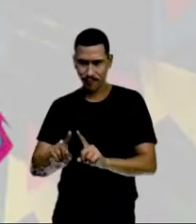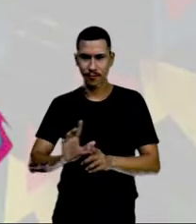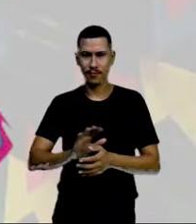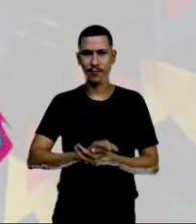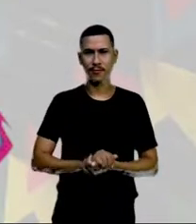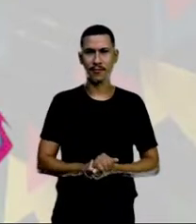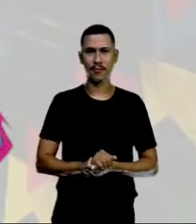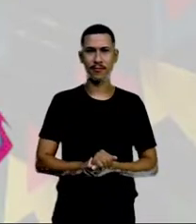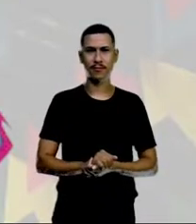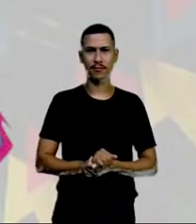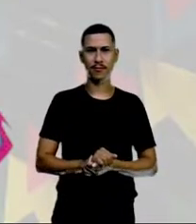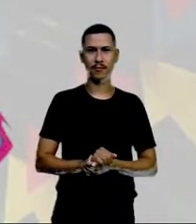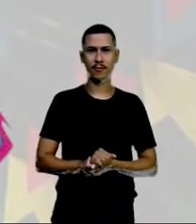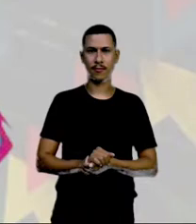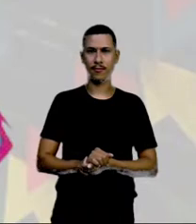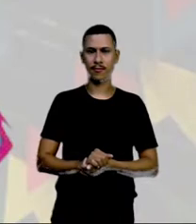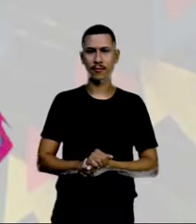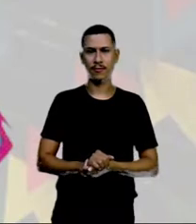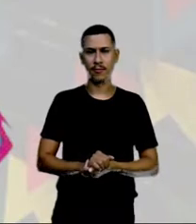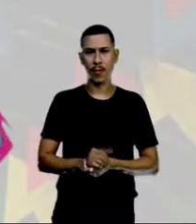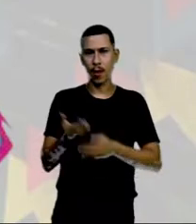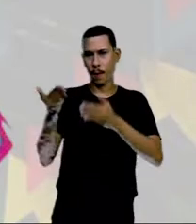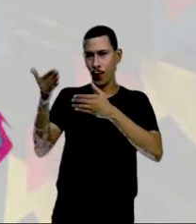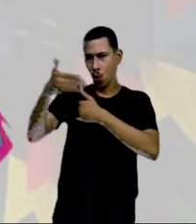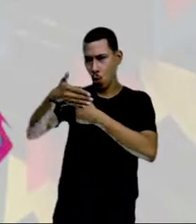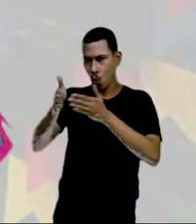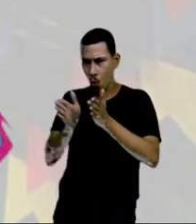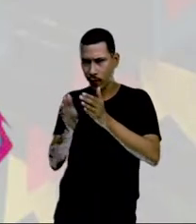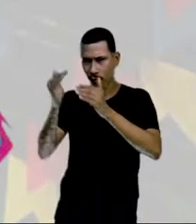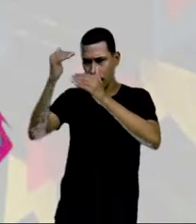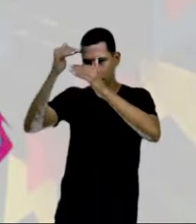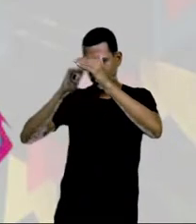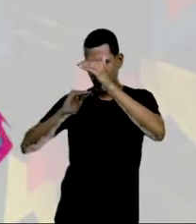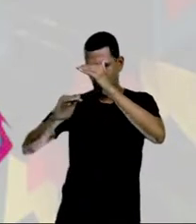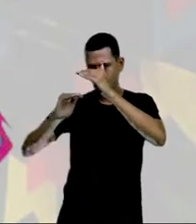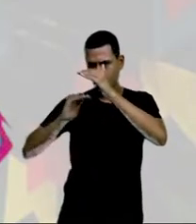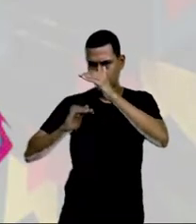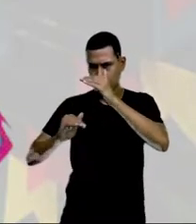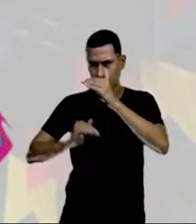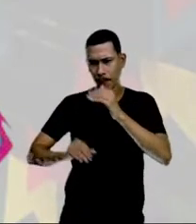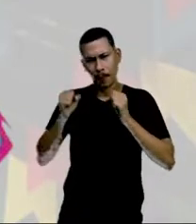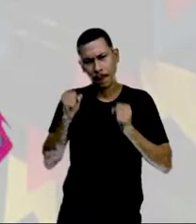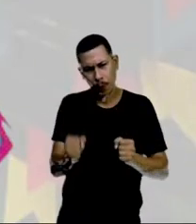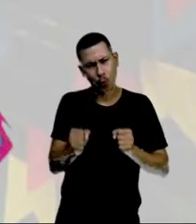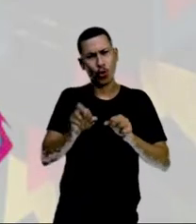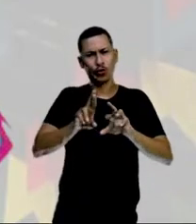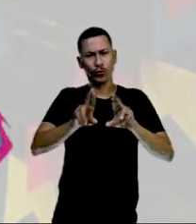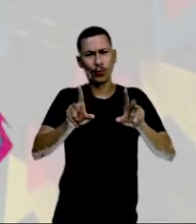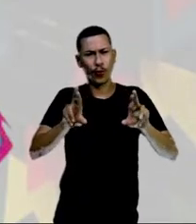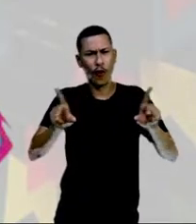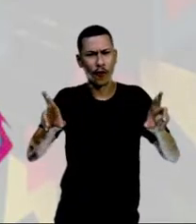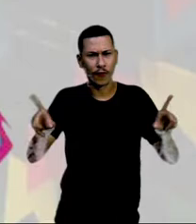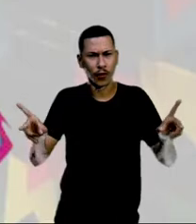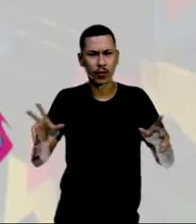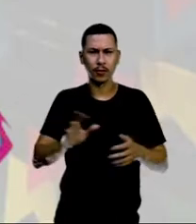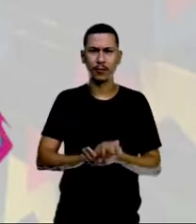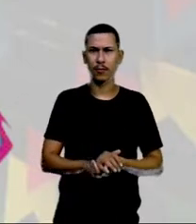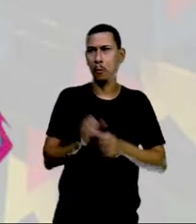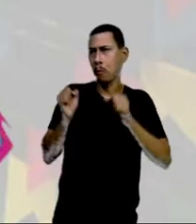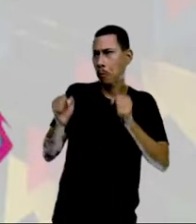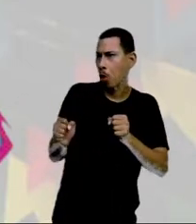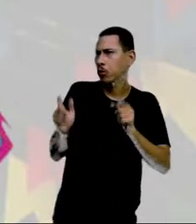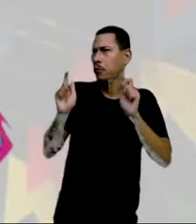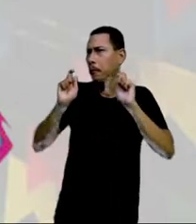utilizar para guardar essas mesmas caixinhas, ela pode variar, tá certo? Então, pode ser que ela precise